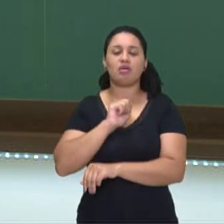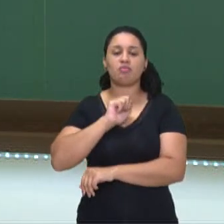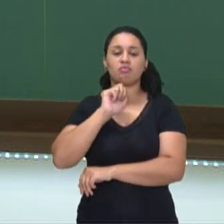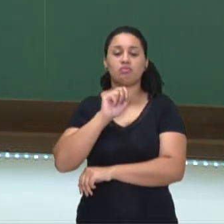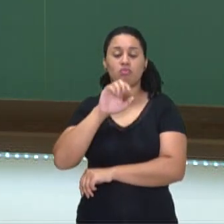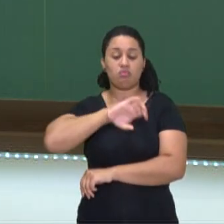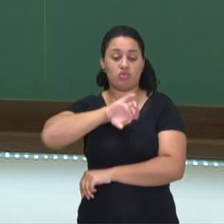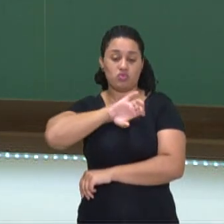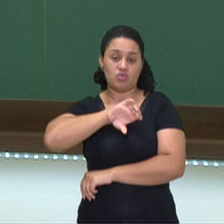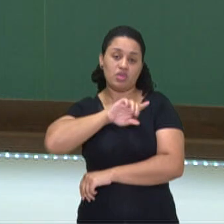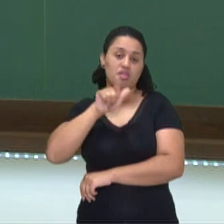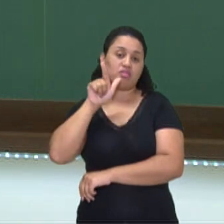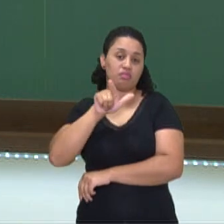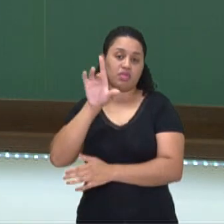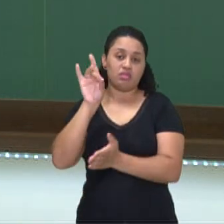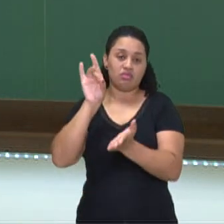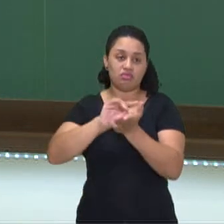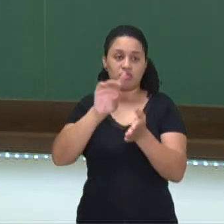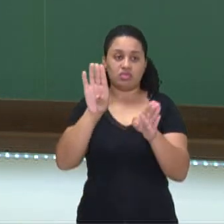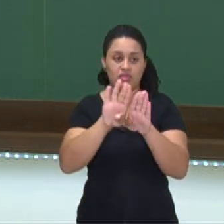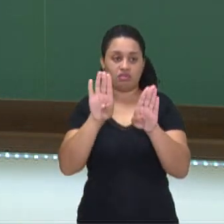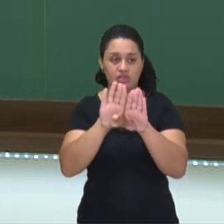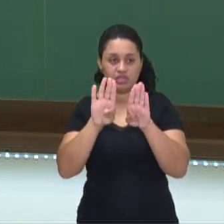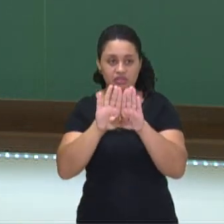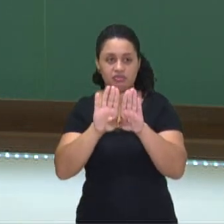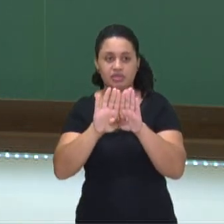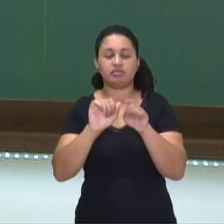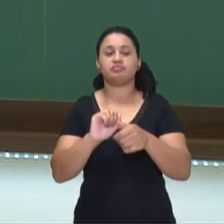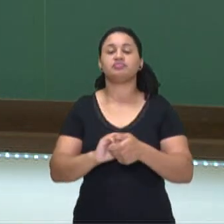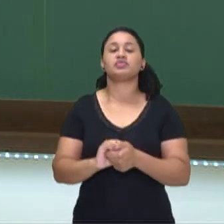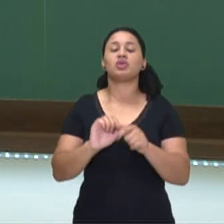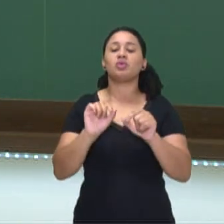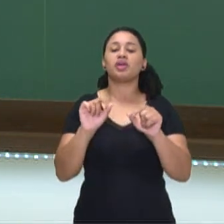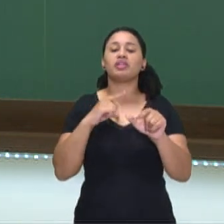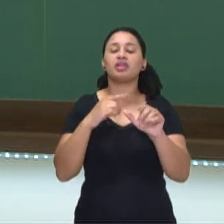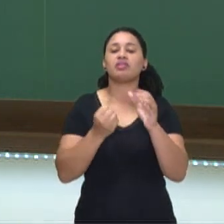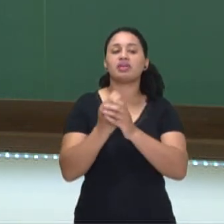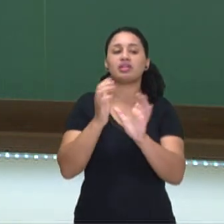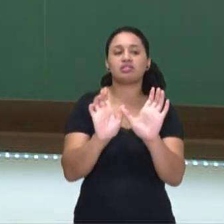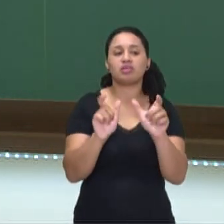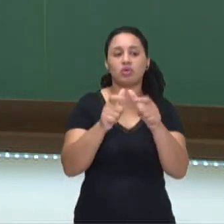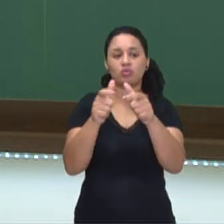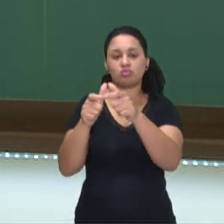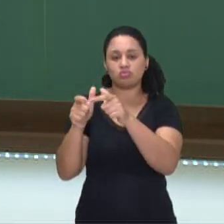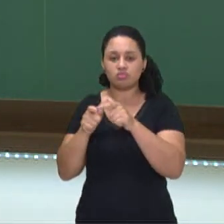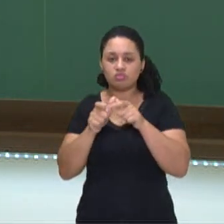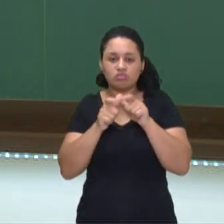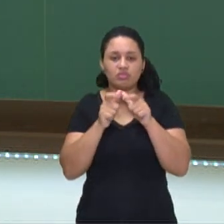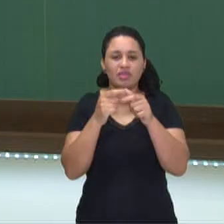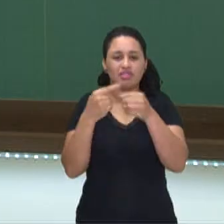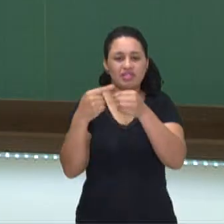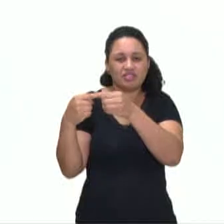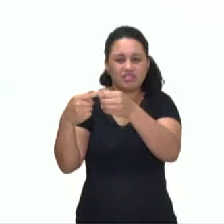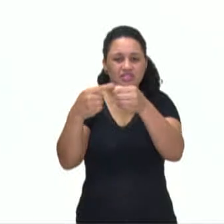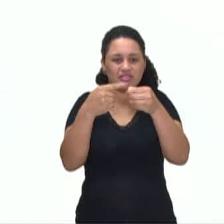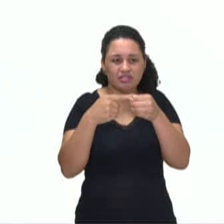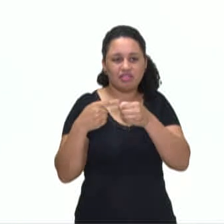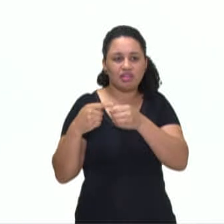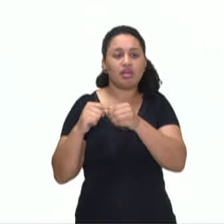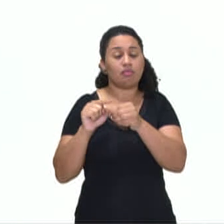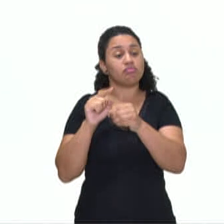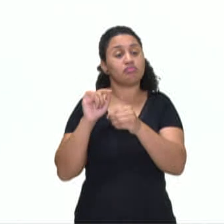oficial nossa. Êxodo da massa de portugueses e a criação das vilas. Vila Rica é importante, né? Investimento